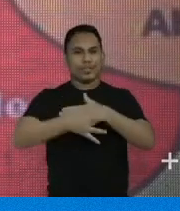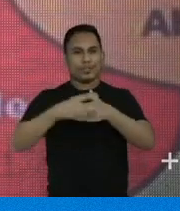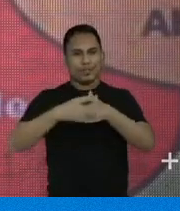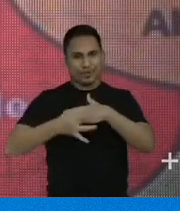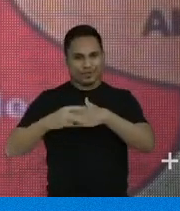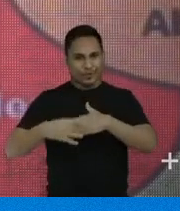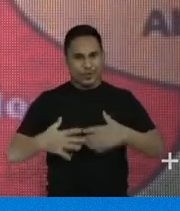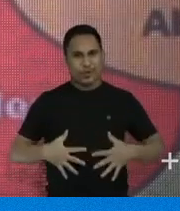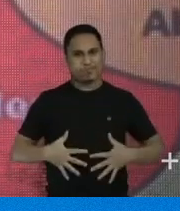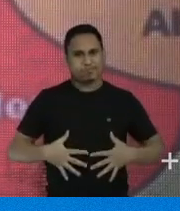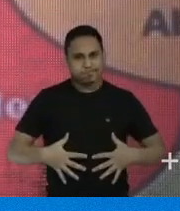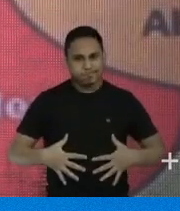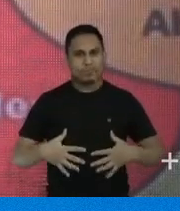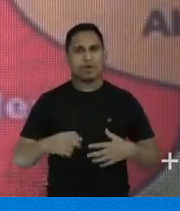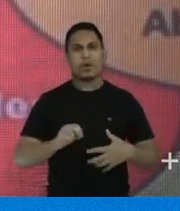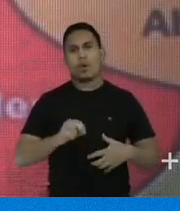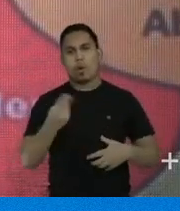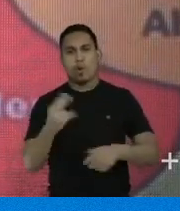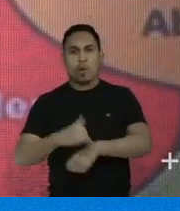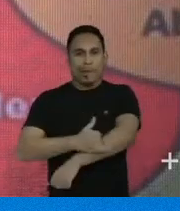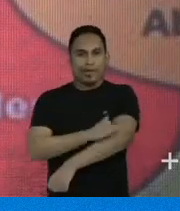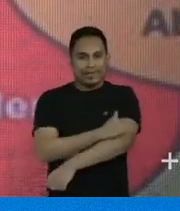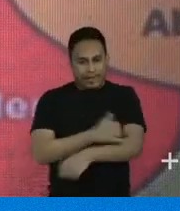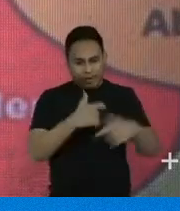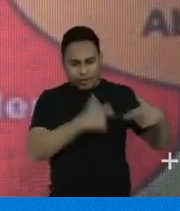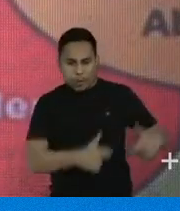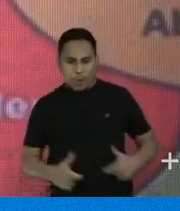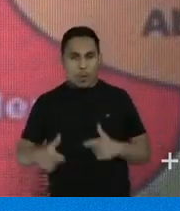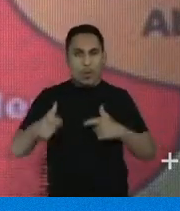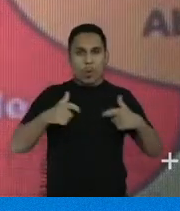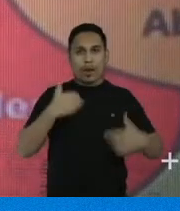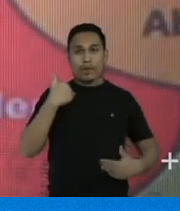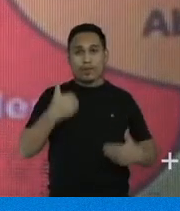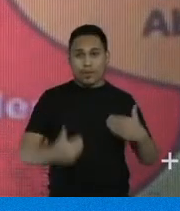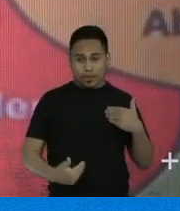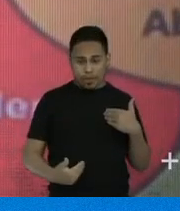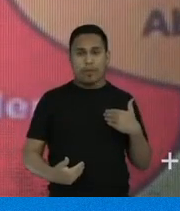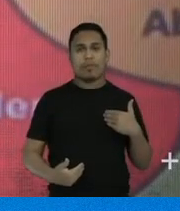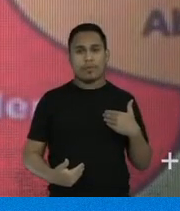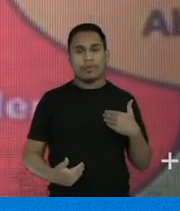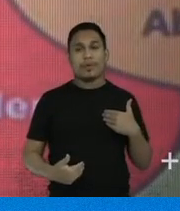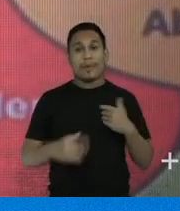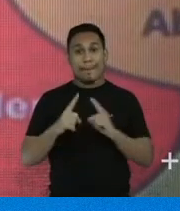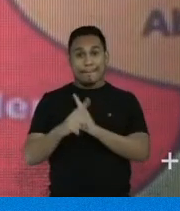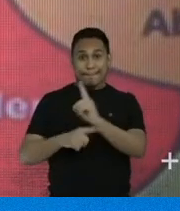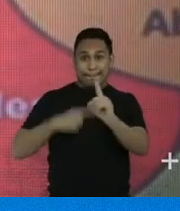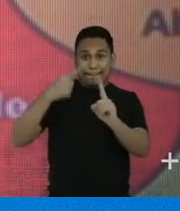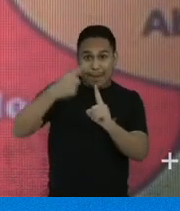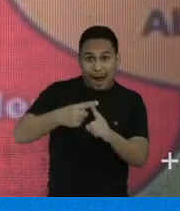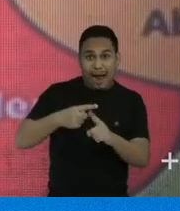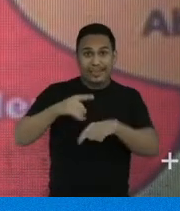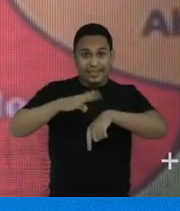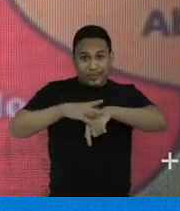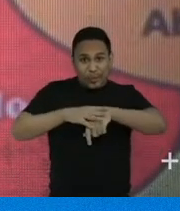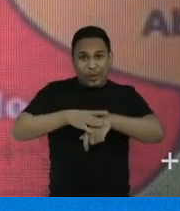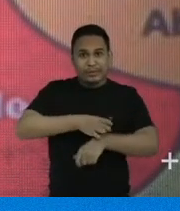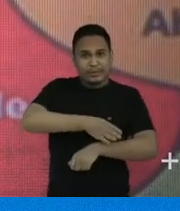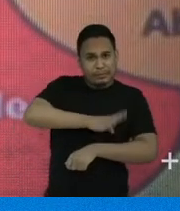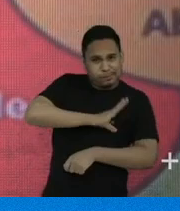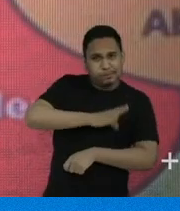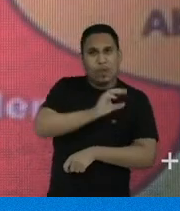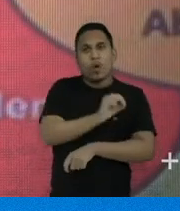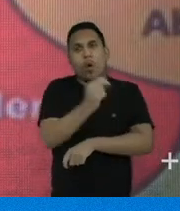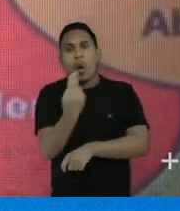essa obesidade central, ela cursa com as doenças cardiovasculares, com a diabetes, que a gente